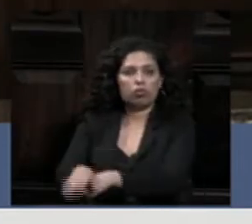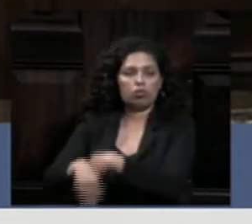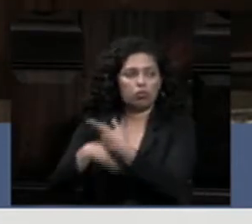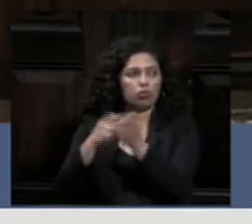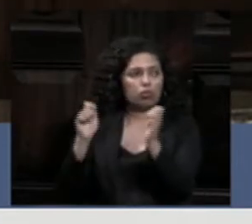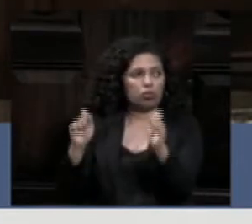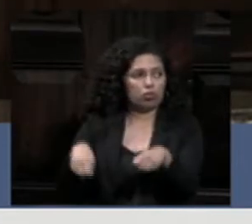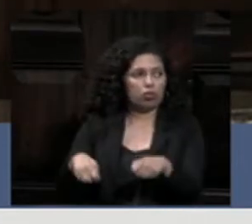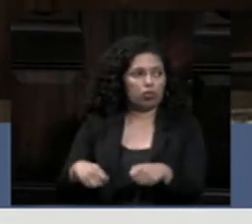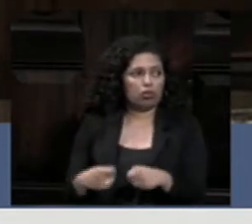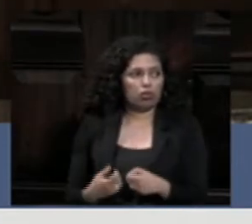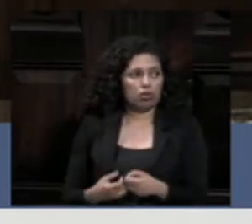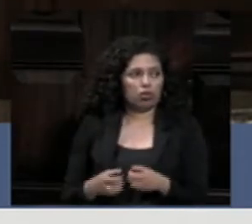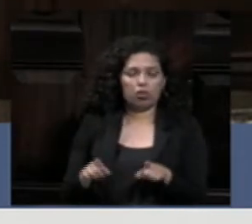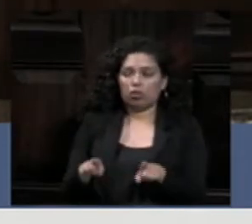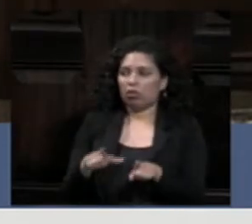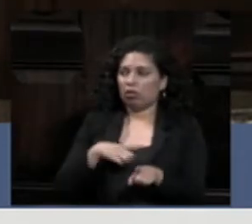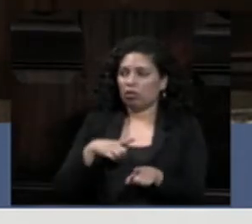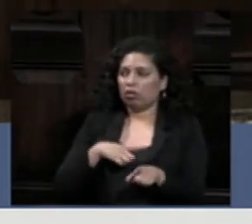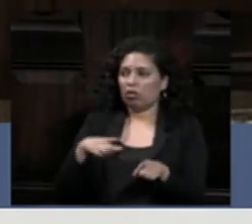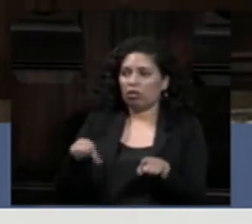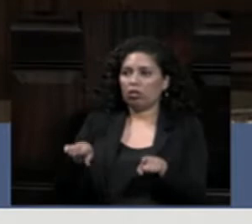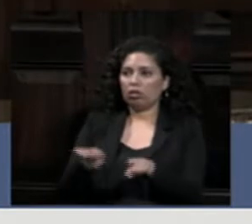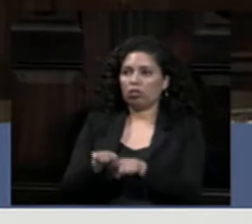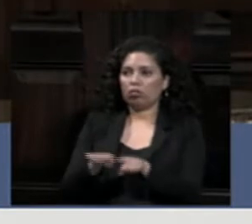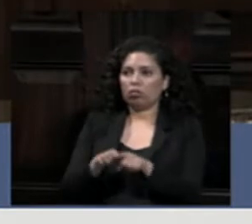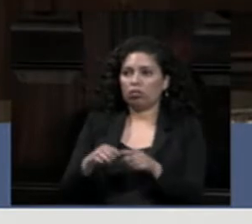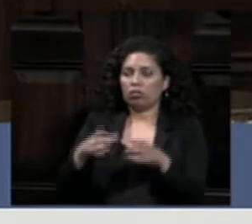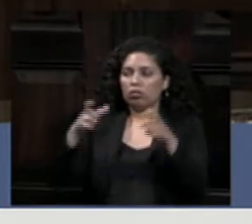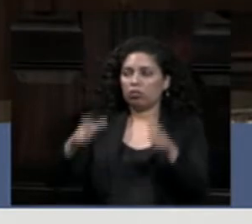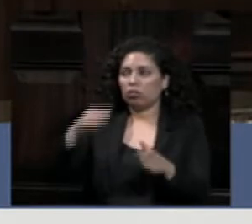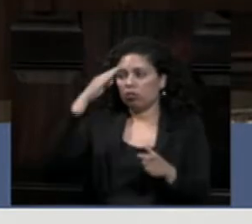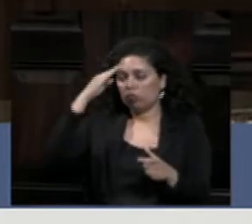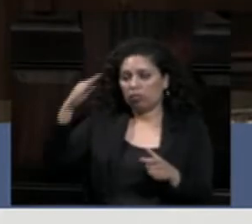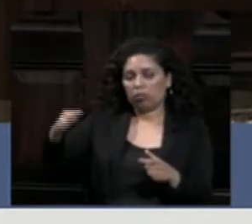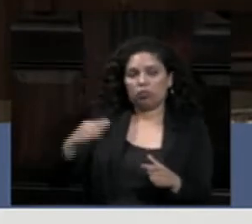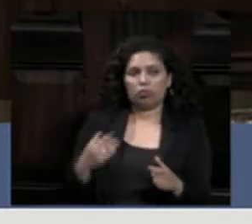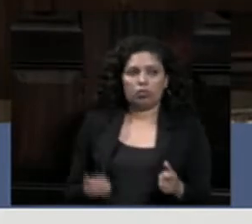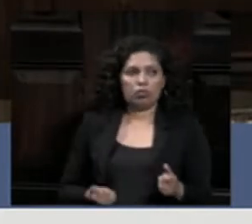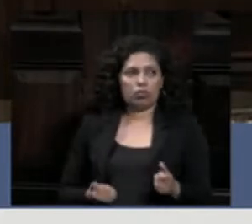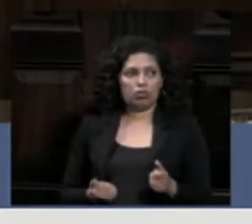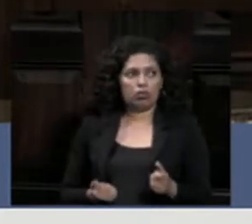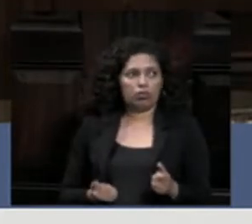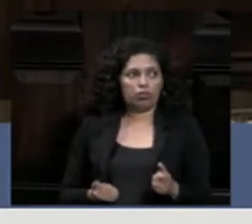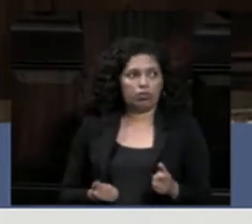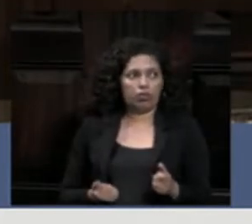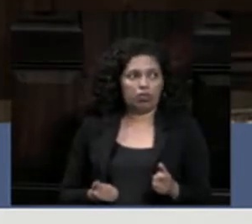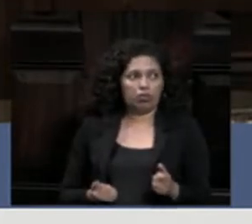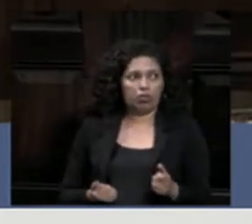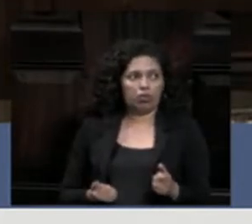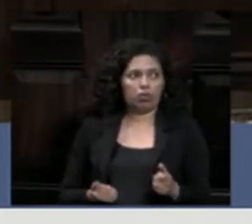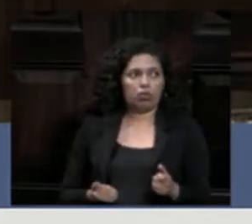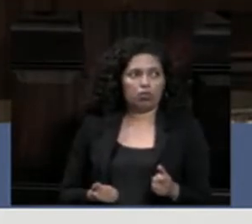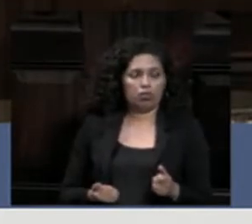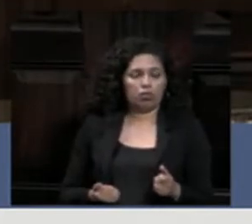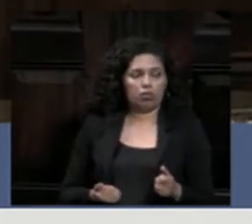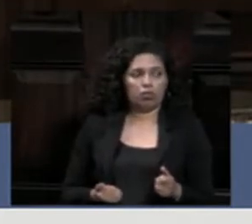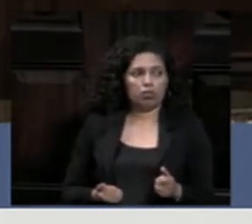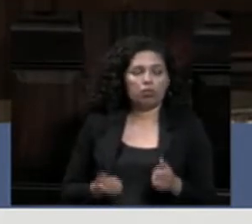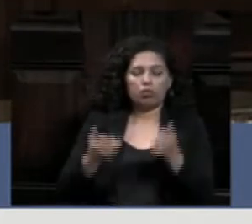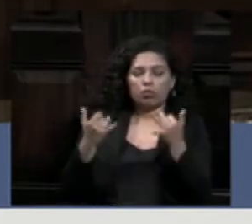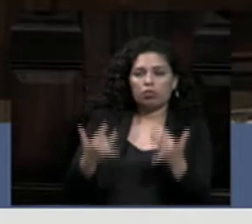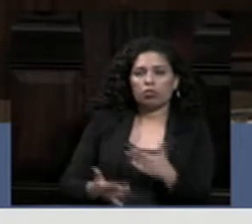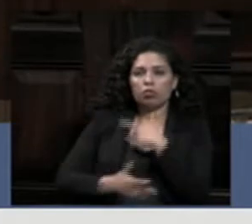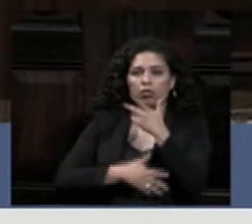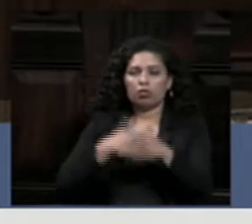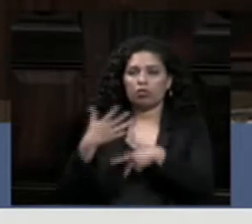A sede de uma entidade lá de Niterói, que é lá em Taquatiara, pode ter o nome dele. Eu sugeri a sede do parque, né? Mas isso é